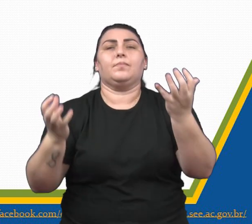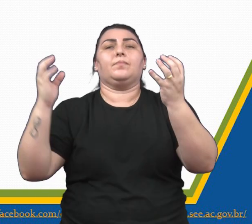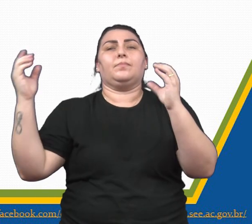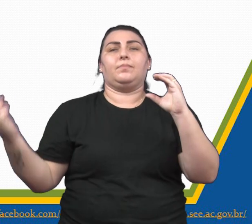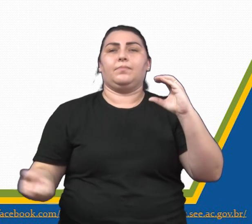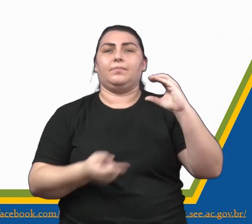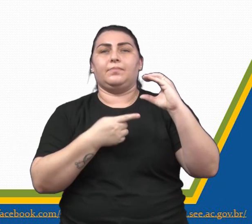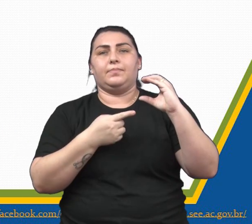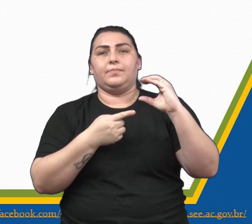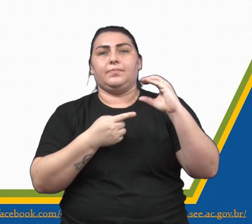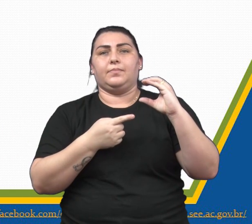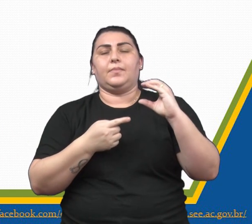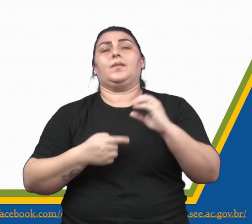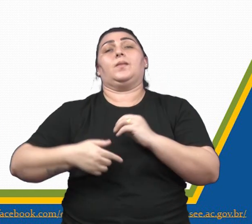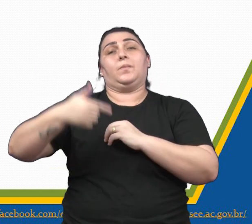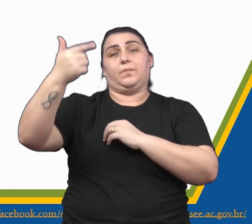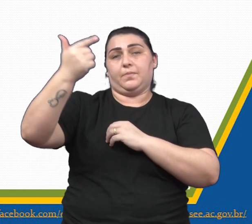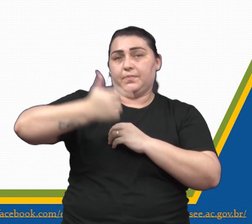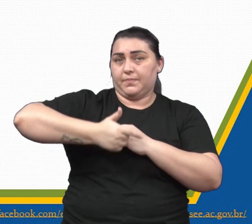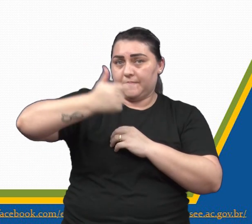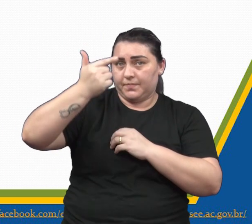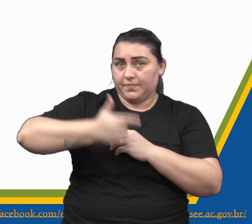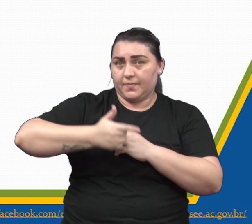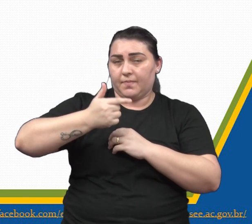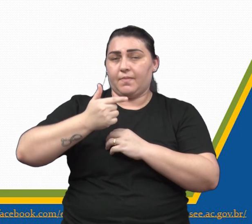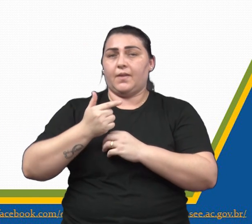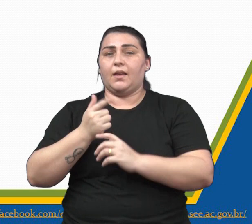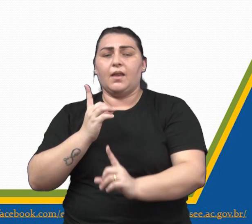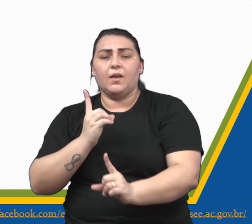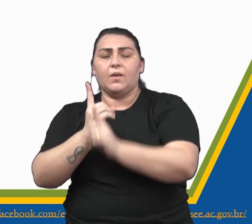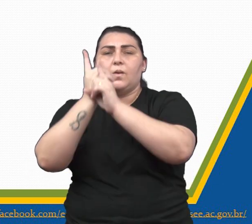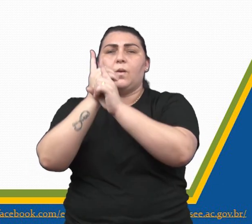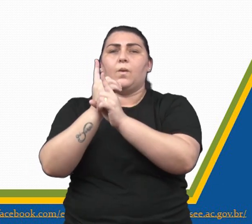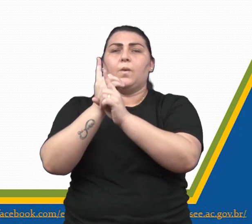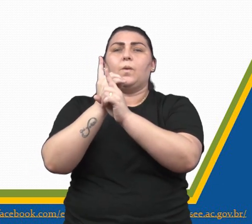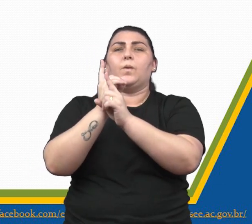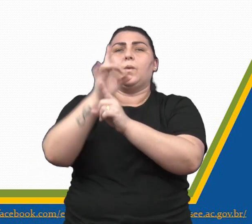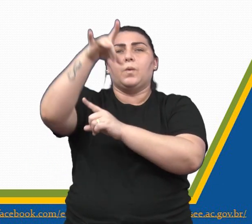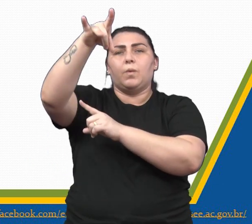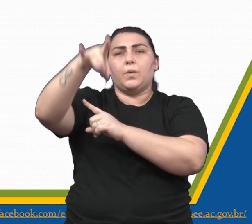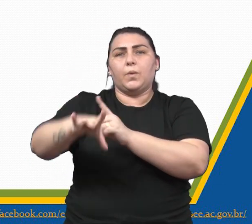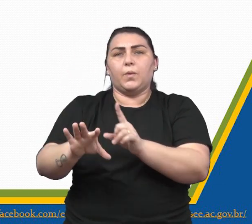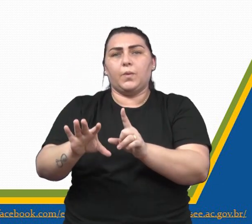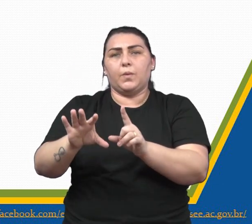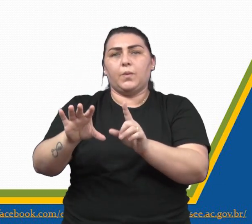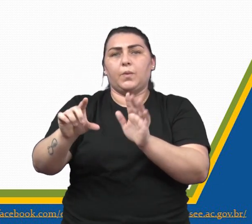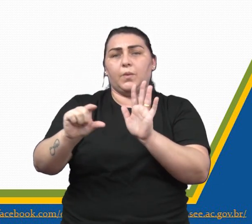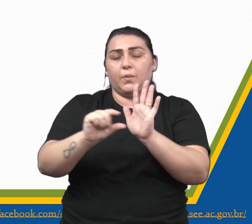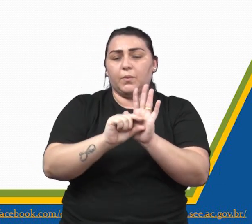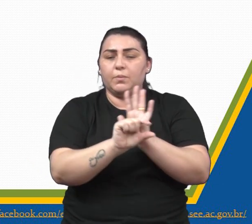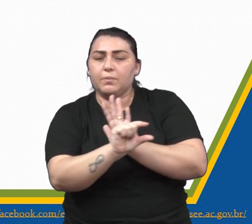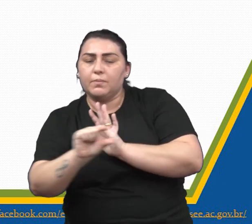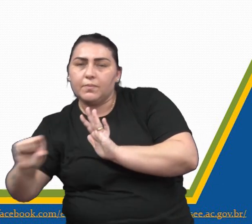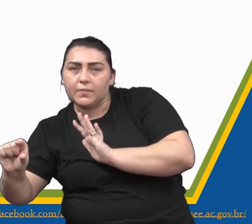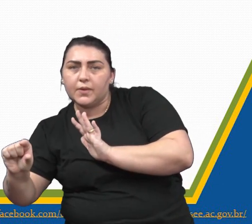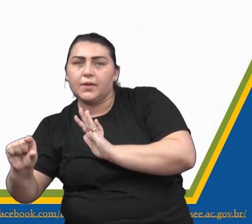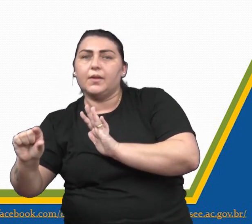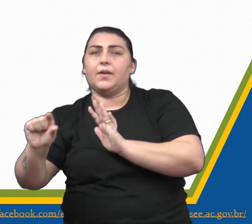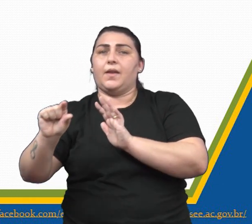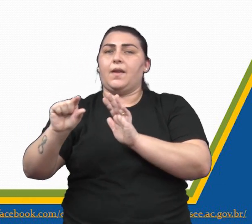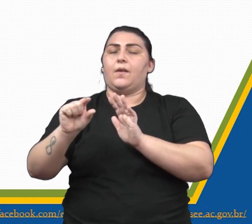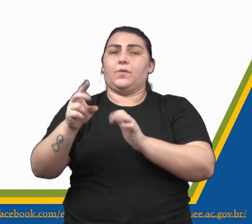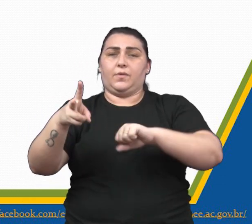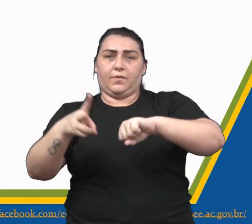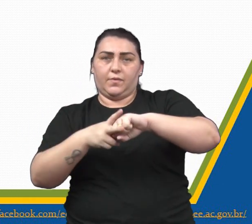C. Questão número 2. Identifique no último parágrafo as ações no texto. Divida os